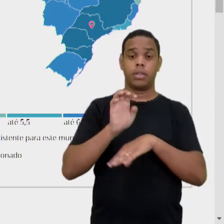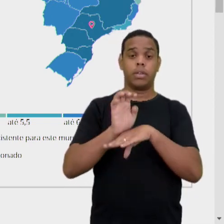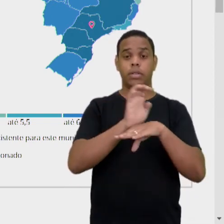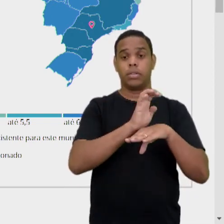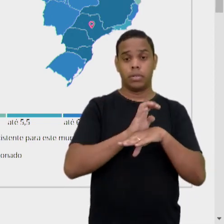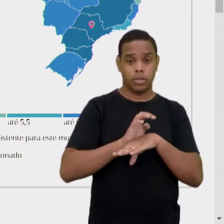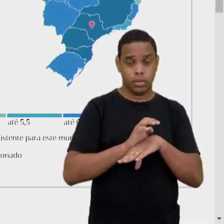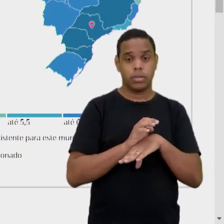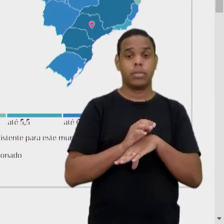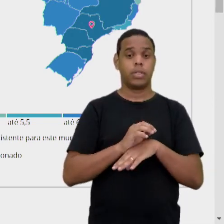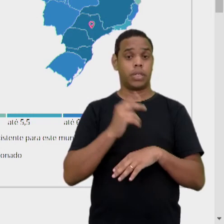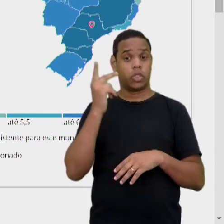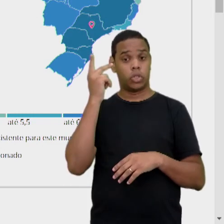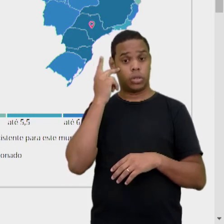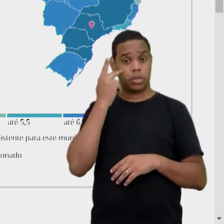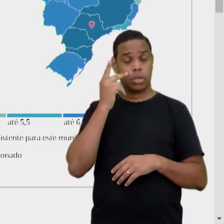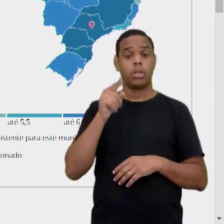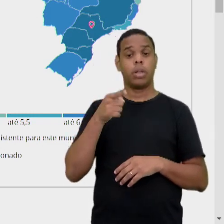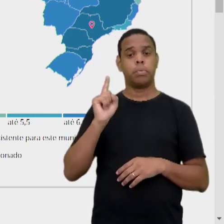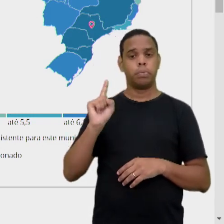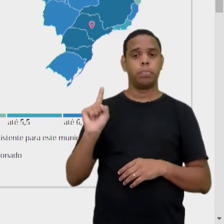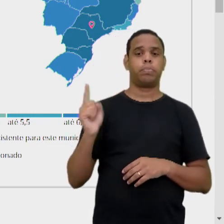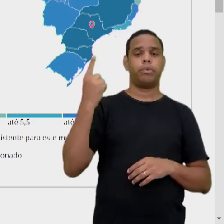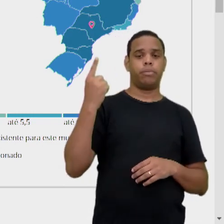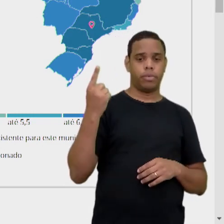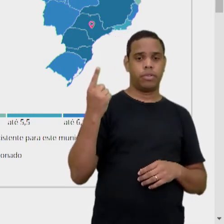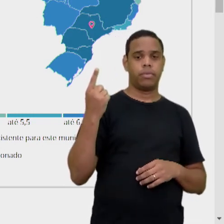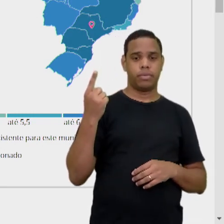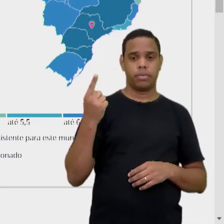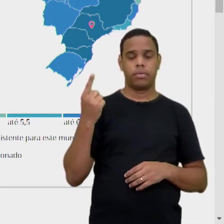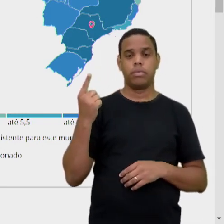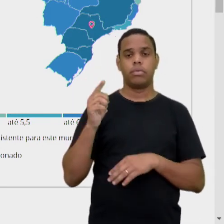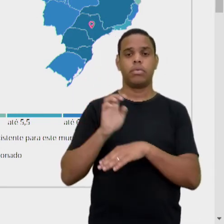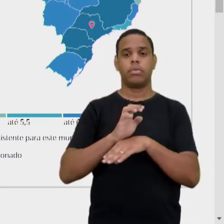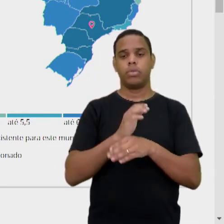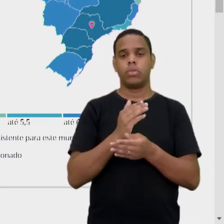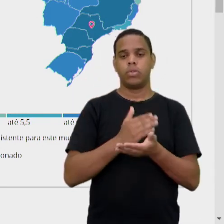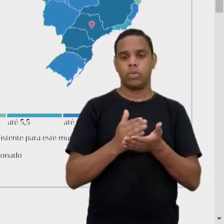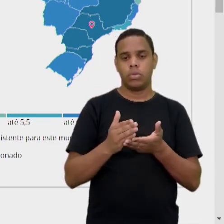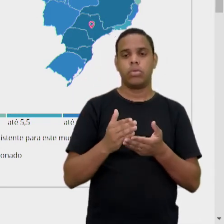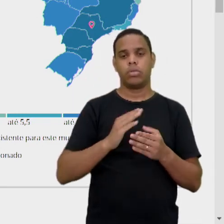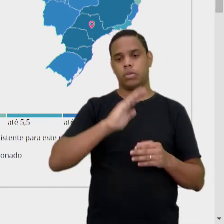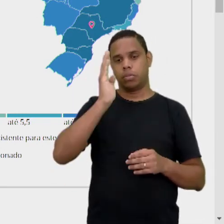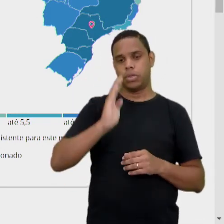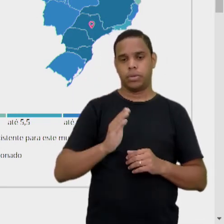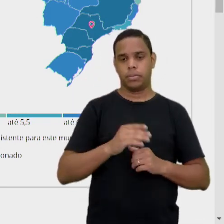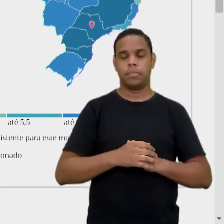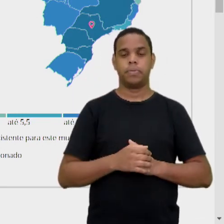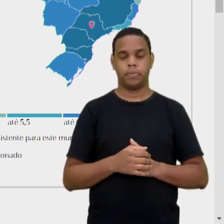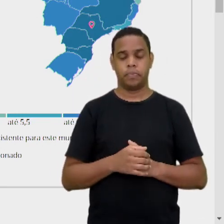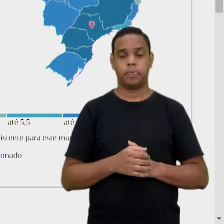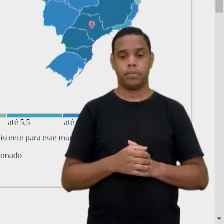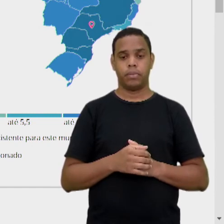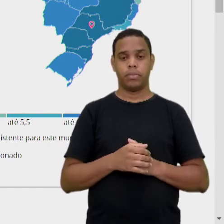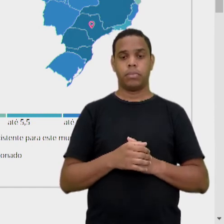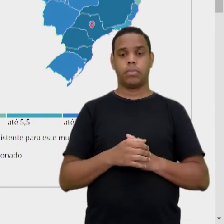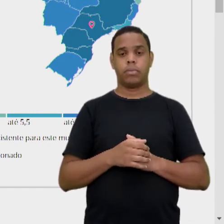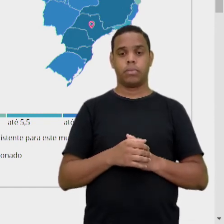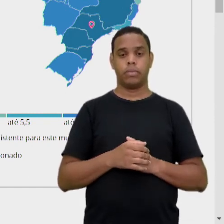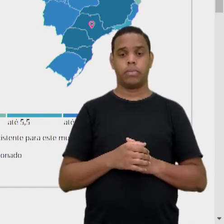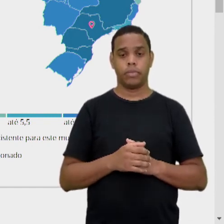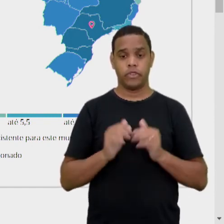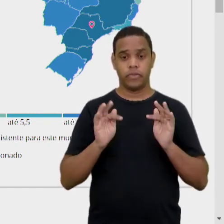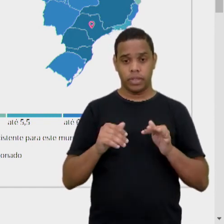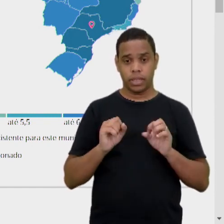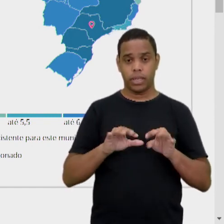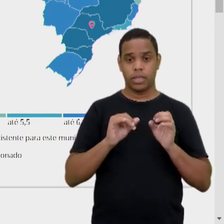estados, o estado de São Paulo está em primeiro dos anos iniciais do Brasil. Tá? Aqui nos anos finais